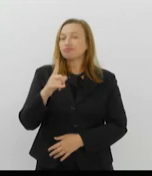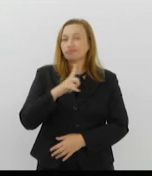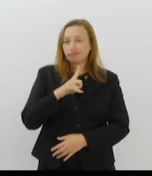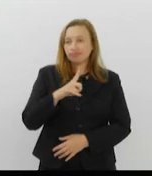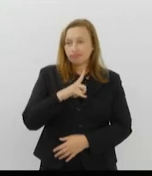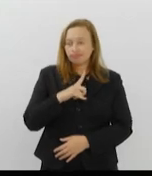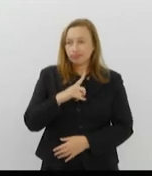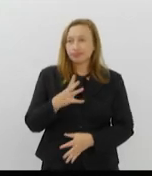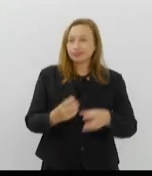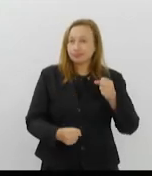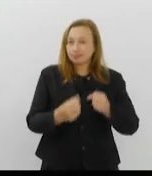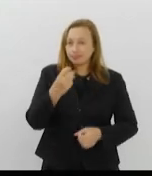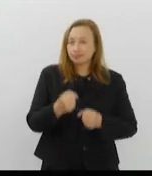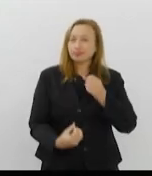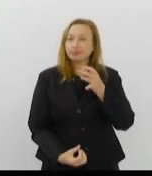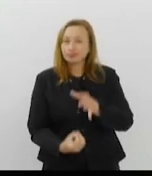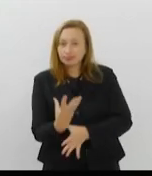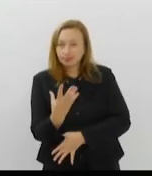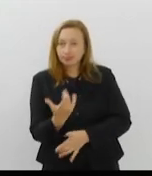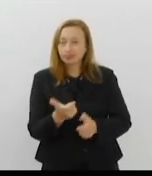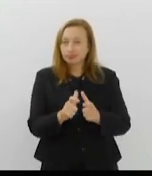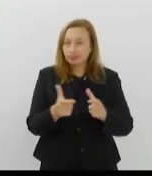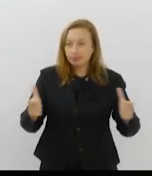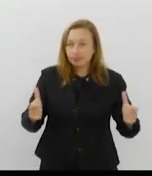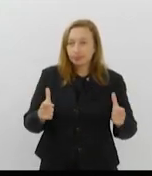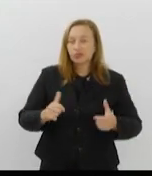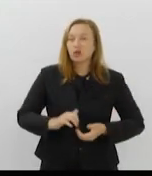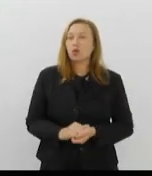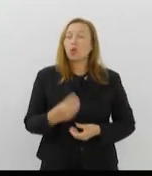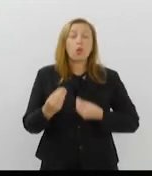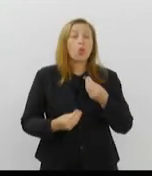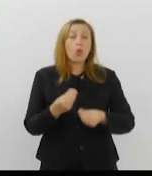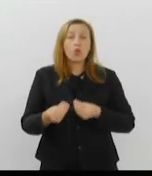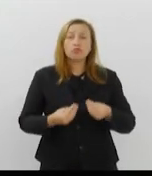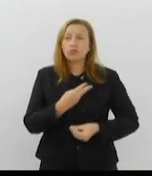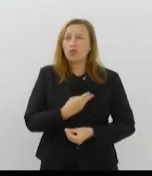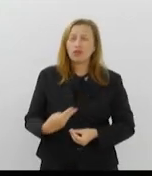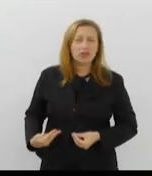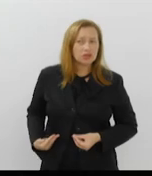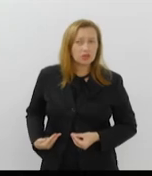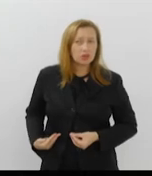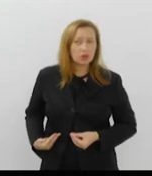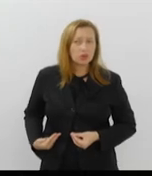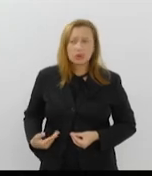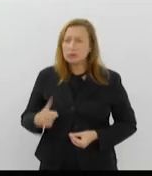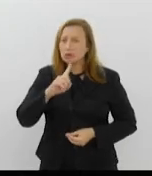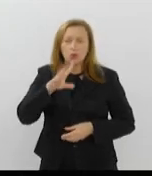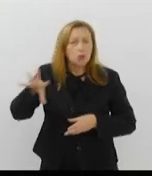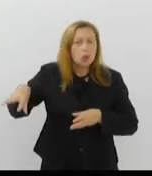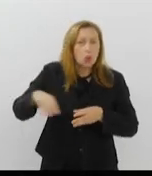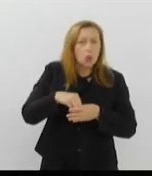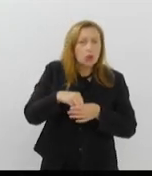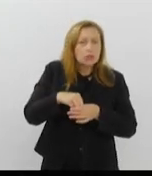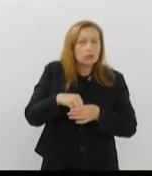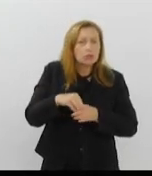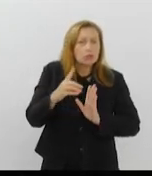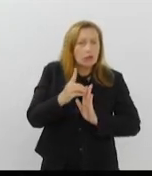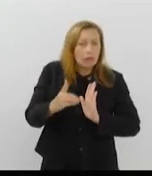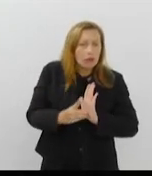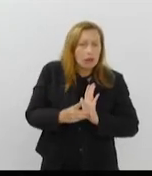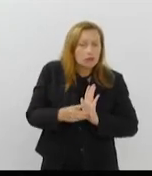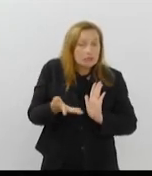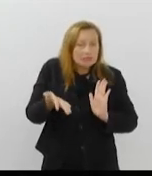leiteira intensa e como é que o governador não considera isso